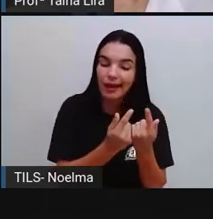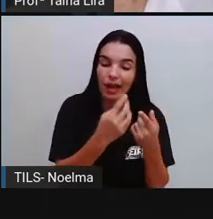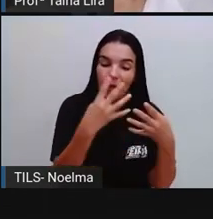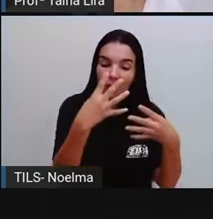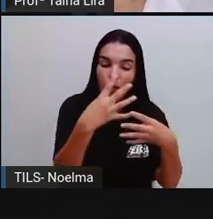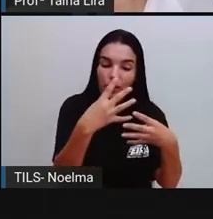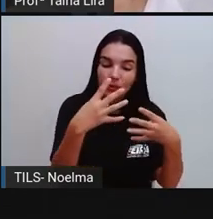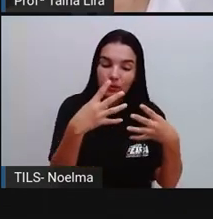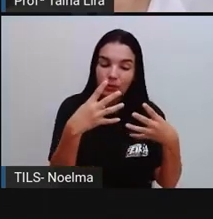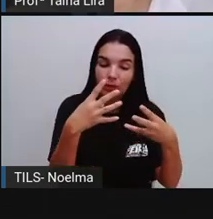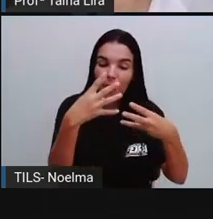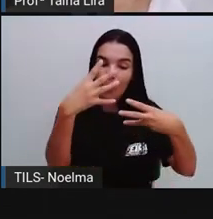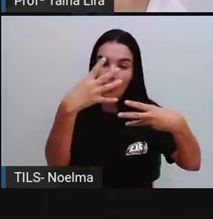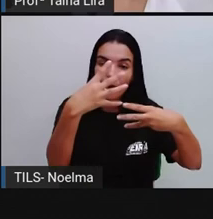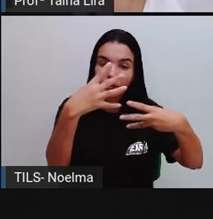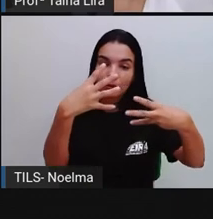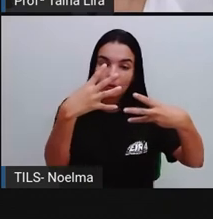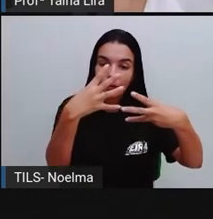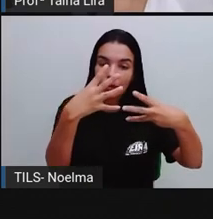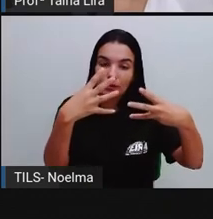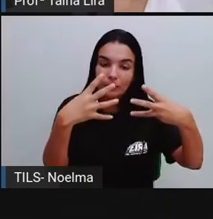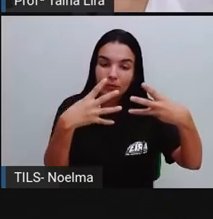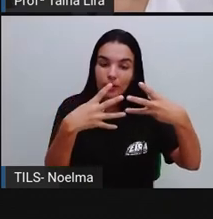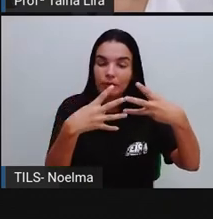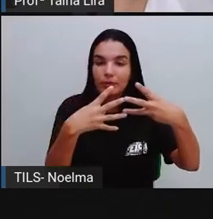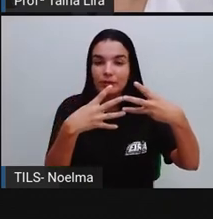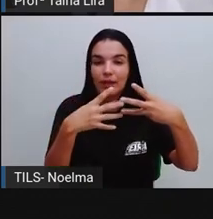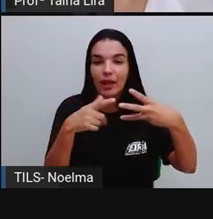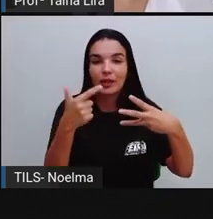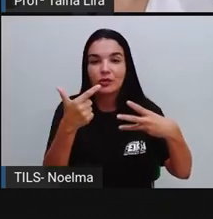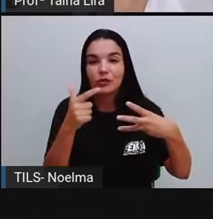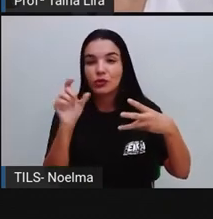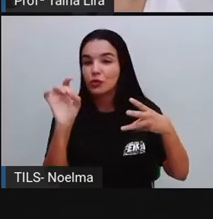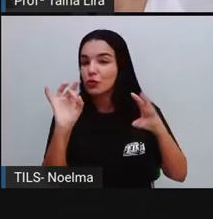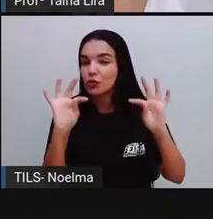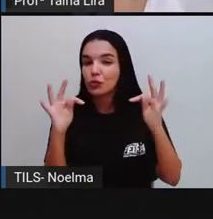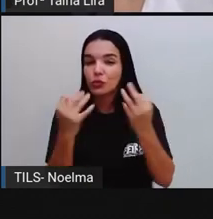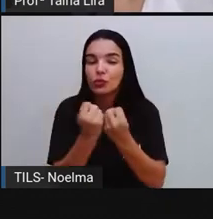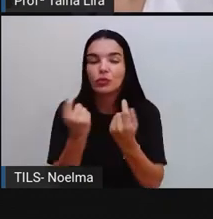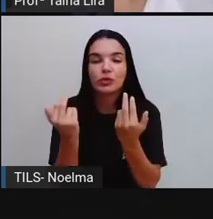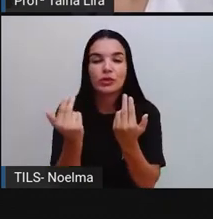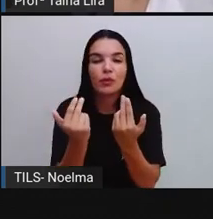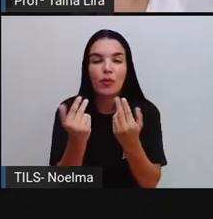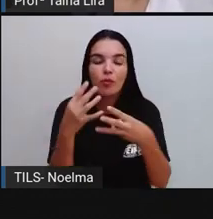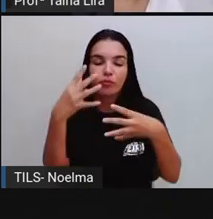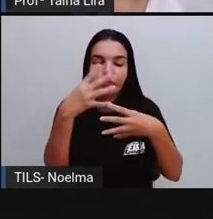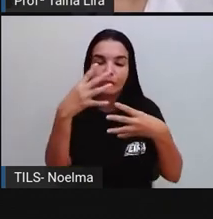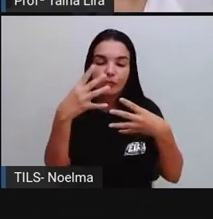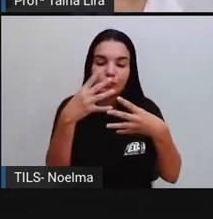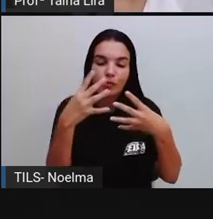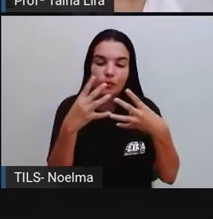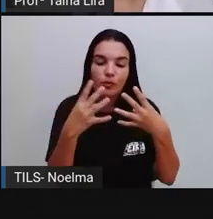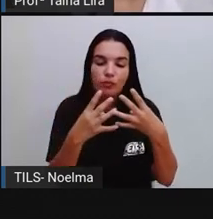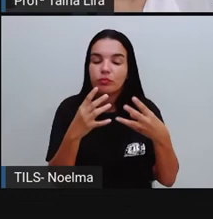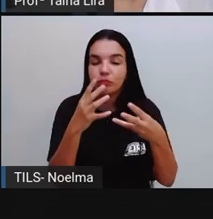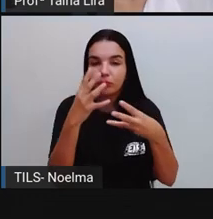tá? E ninguém ficou com um aluno a mais, nenhuma equipe ficou com um aluno a mais e não ficou aluno sem equipe, tá